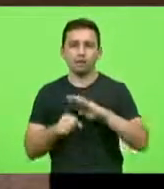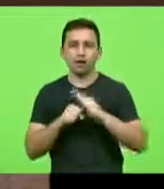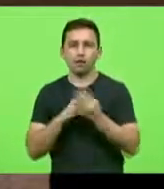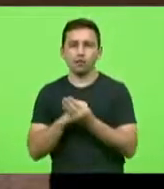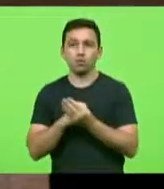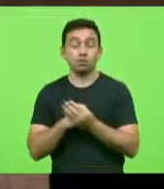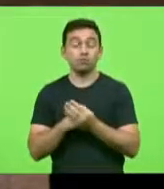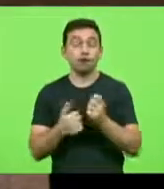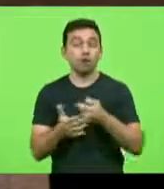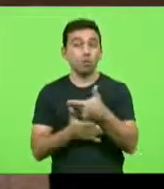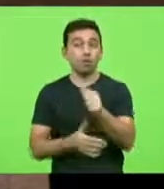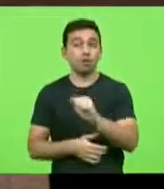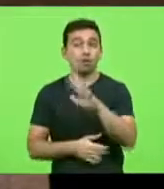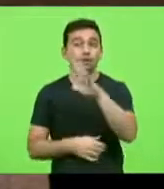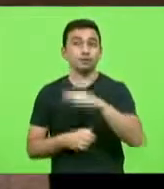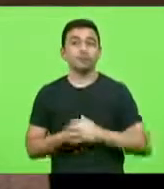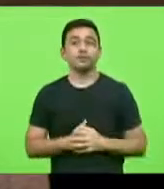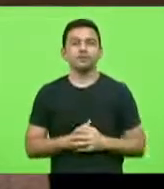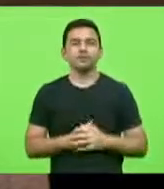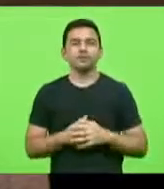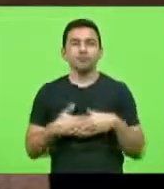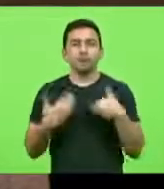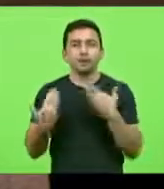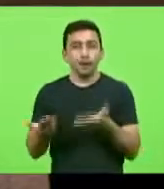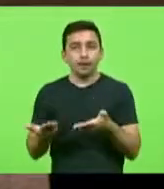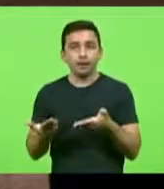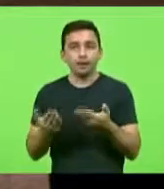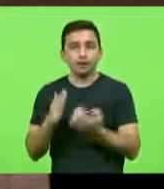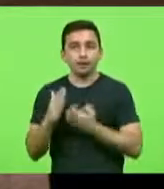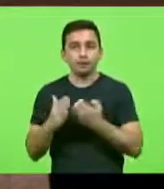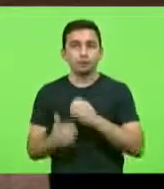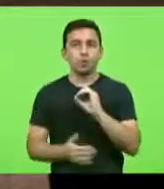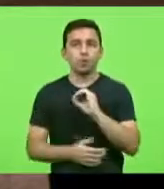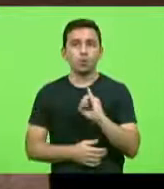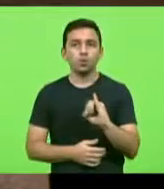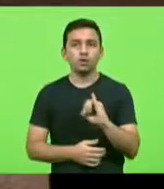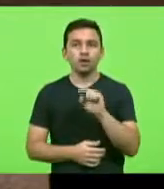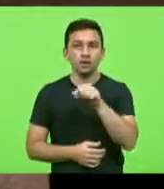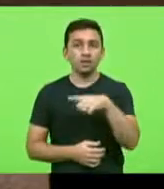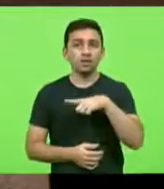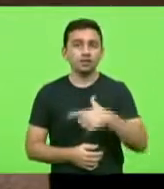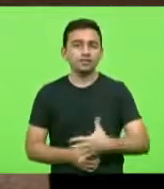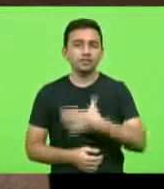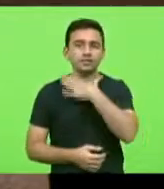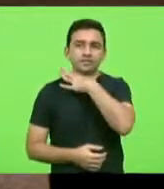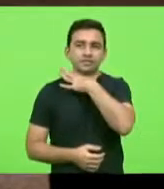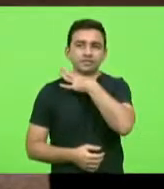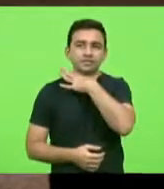alto. Porém, a Oi tem uma dívida